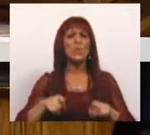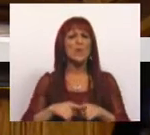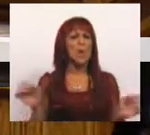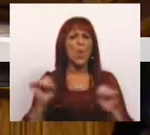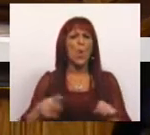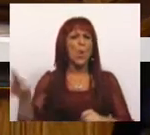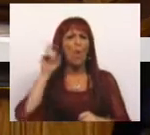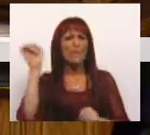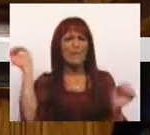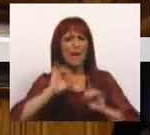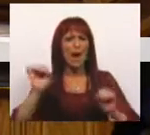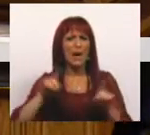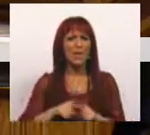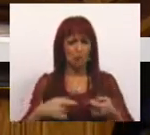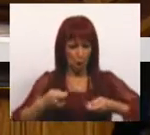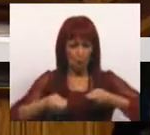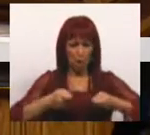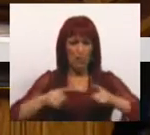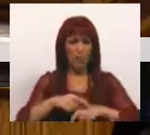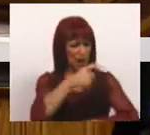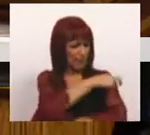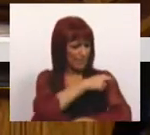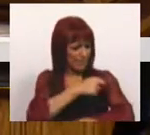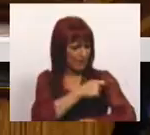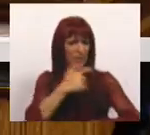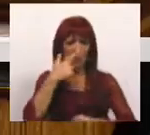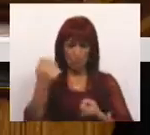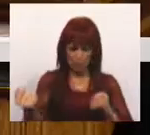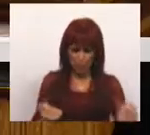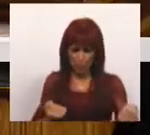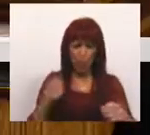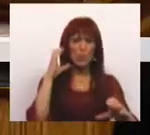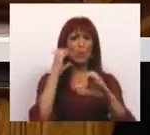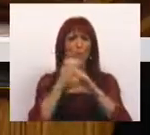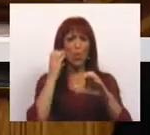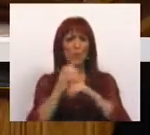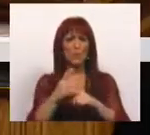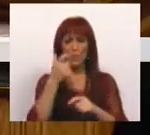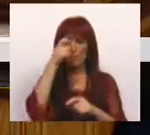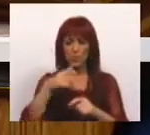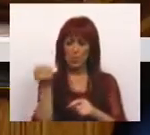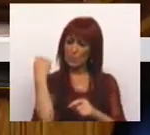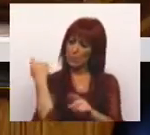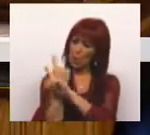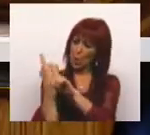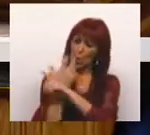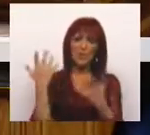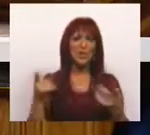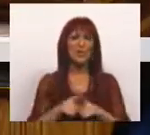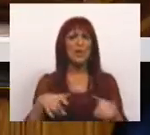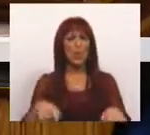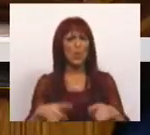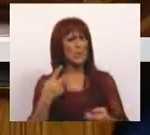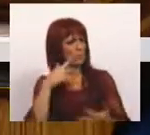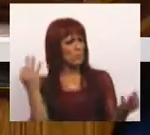tenham sido ouvidas as organizações representativas dos motoristas de veículos pesados, de passageiros e de mercadorias, quando deixa